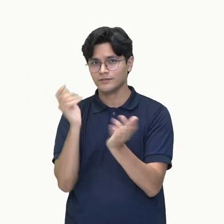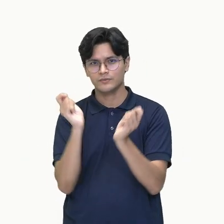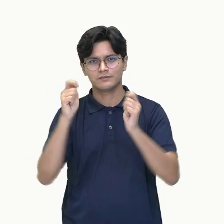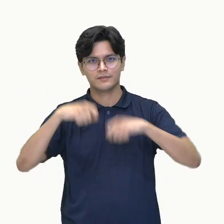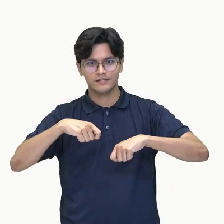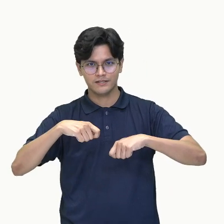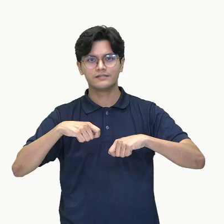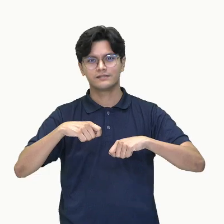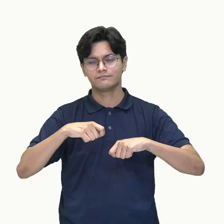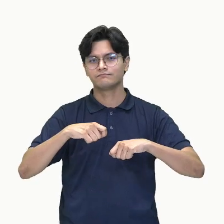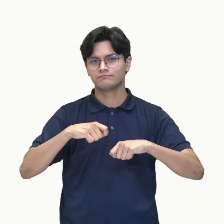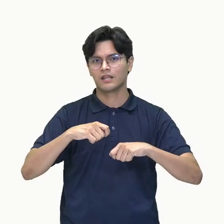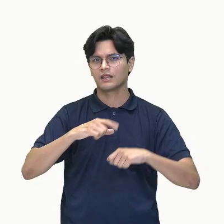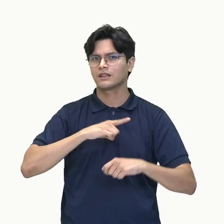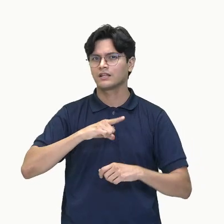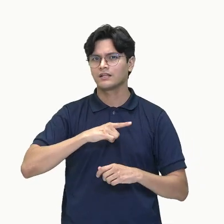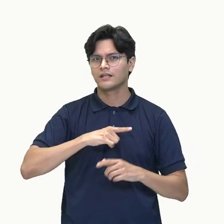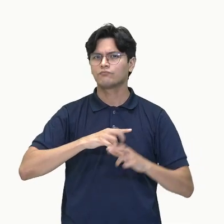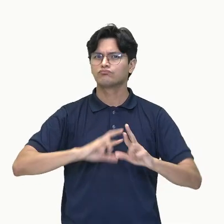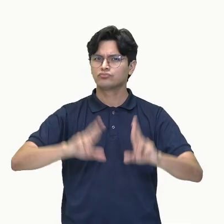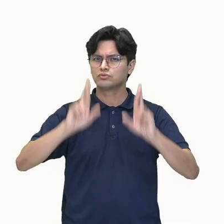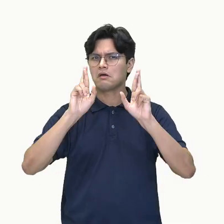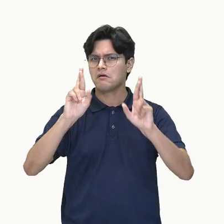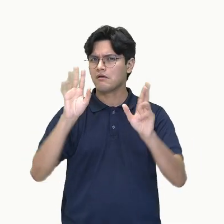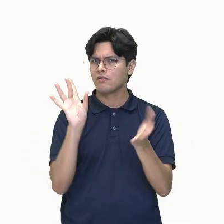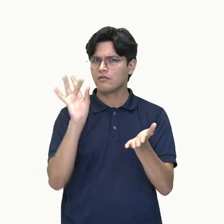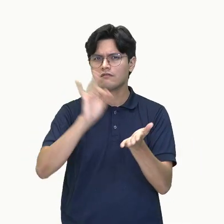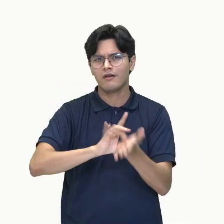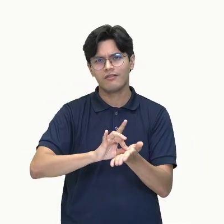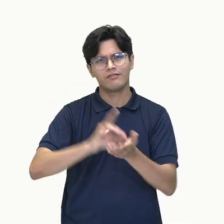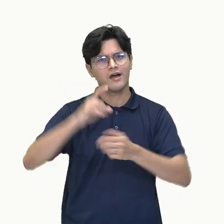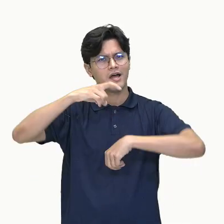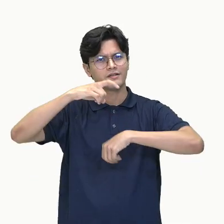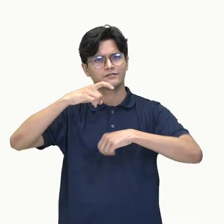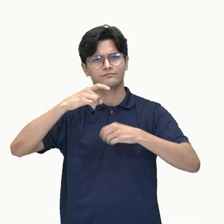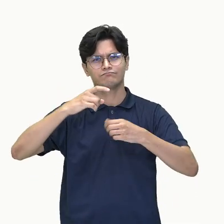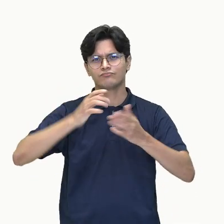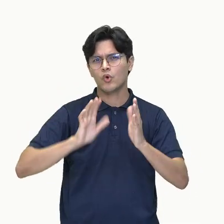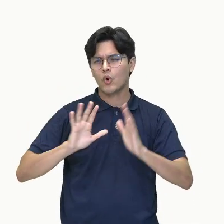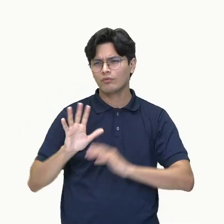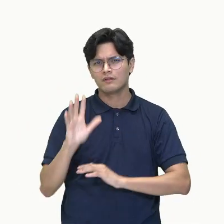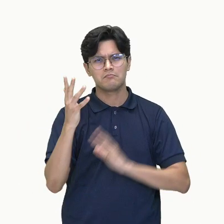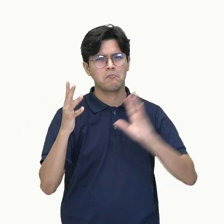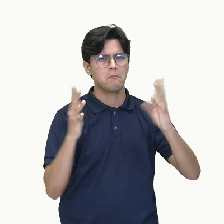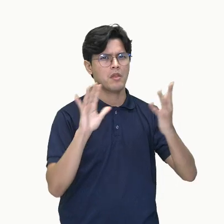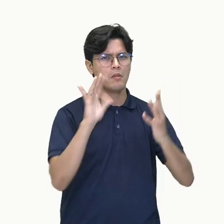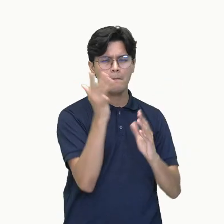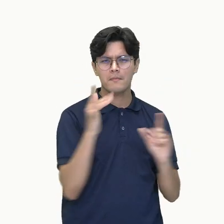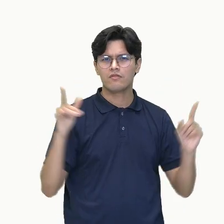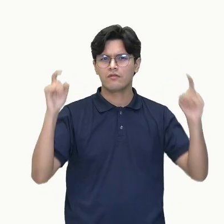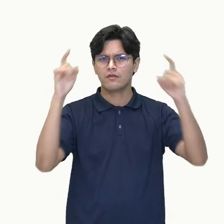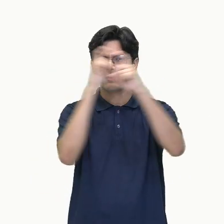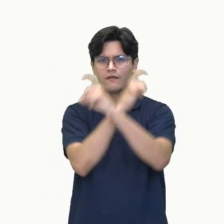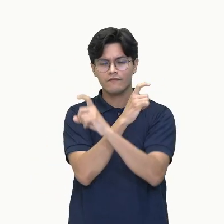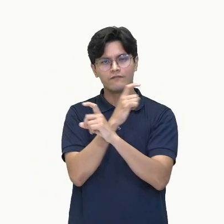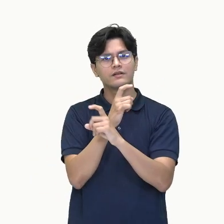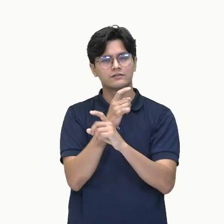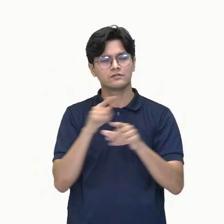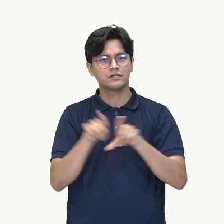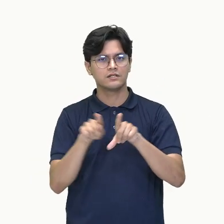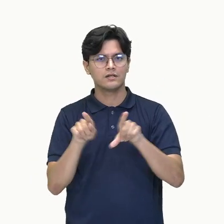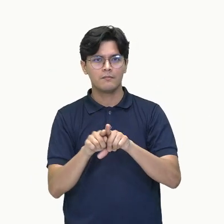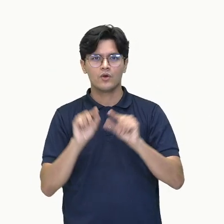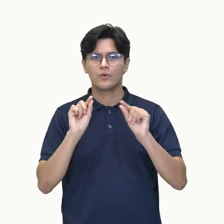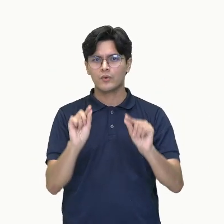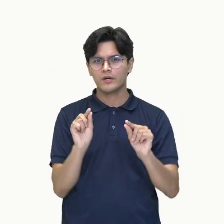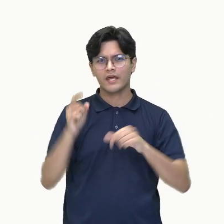vida. A fé, ela nos traz conforto nos momentos de